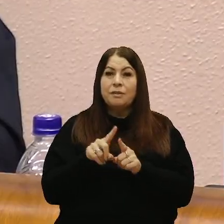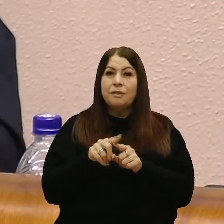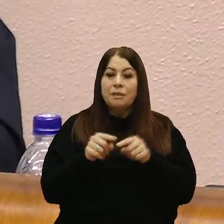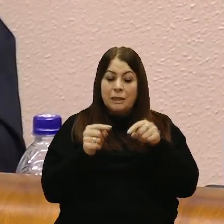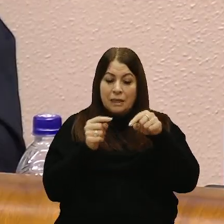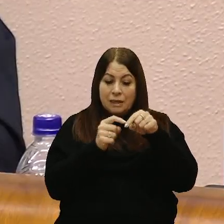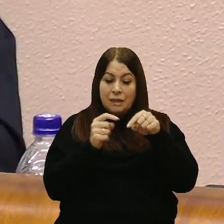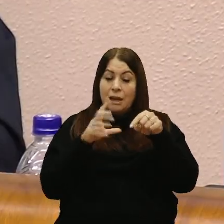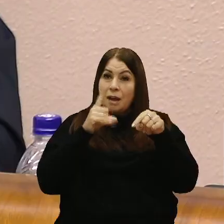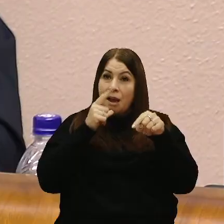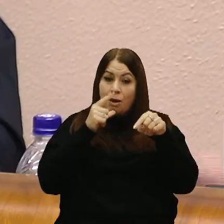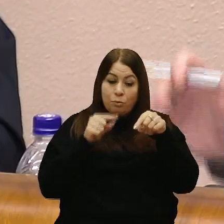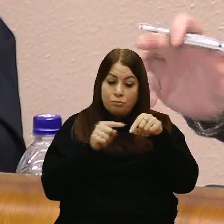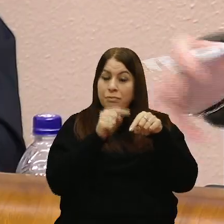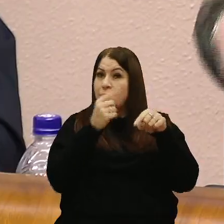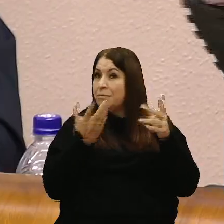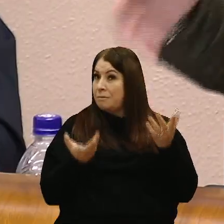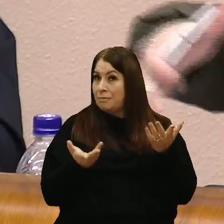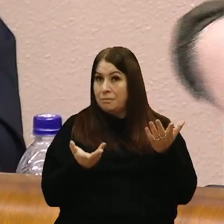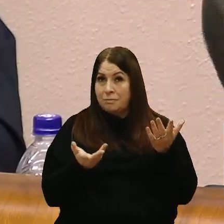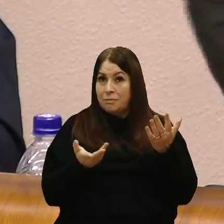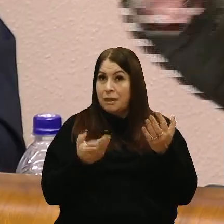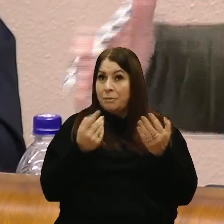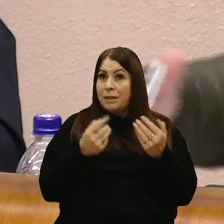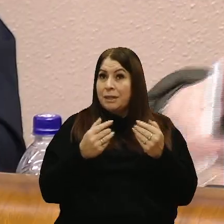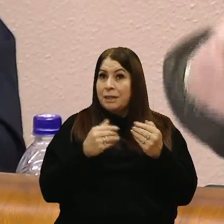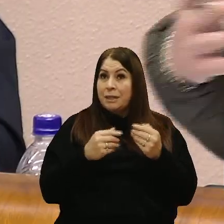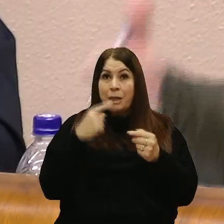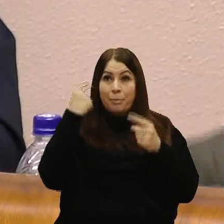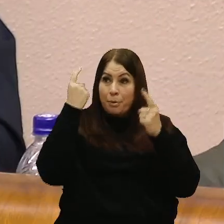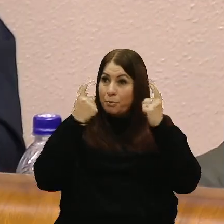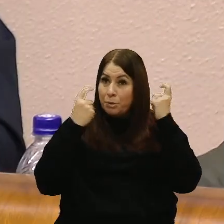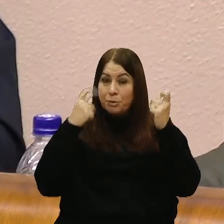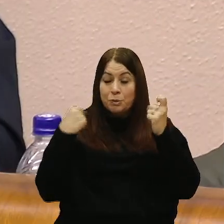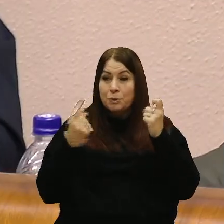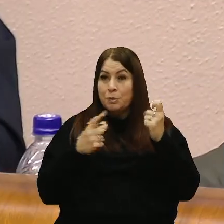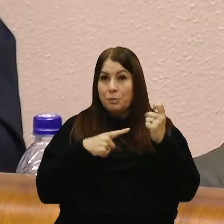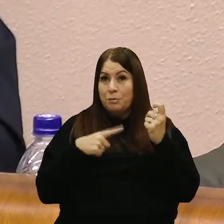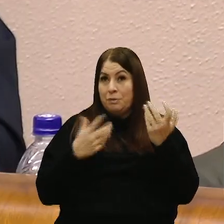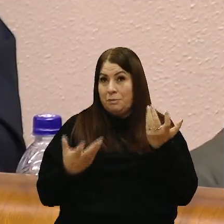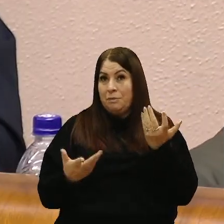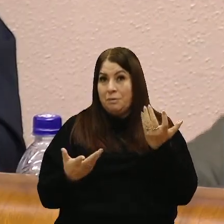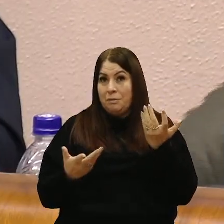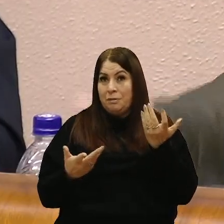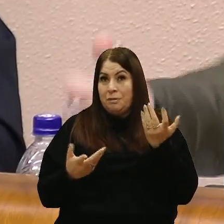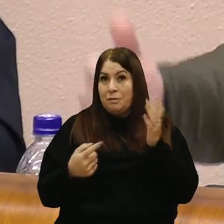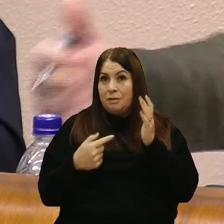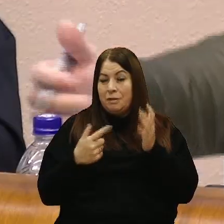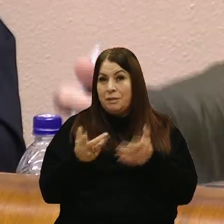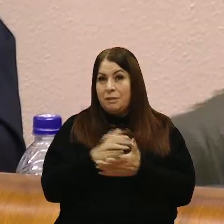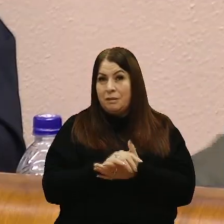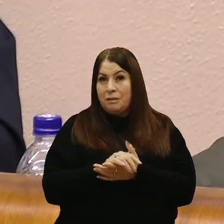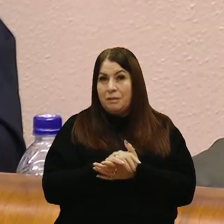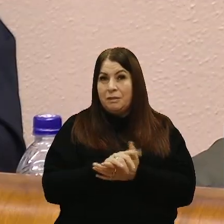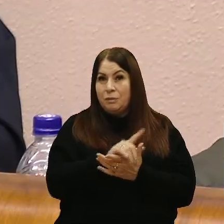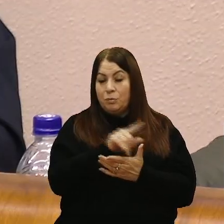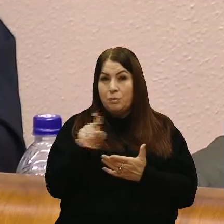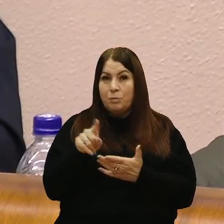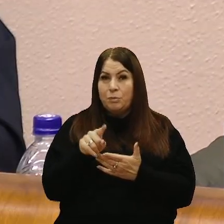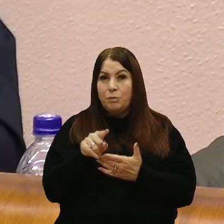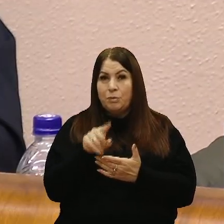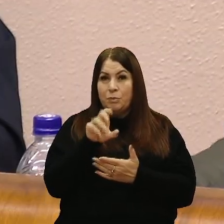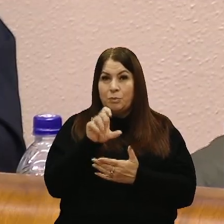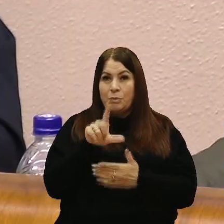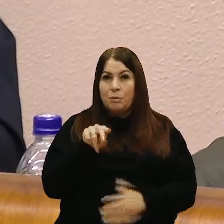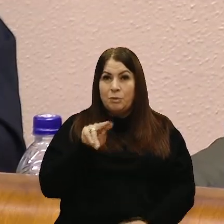água. Para a gente ter noção do nível de preocupação que nós estamos diante da iminência de um El